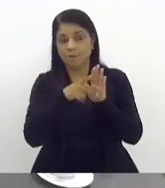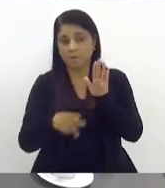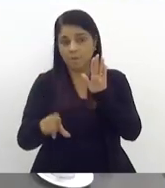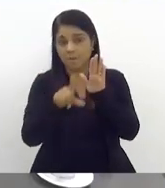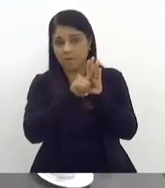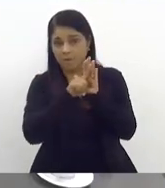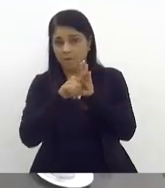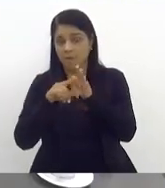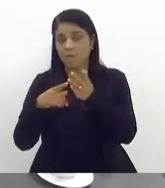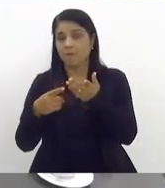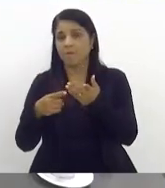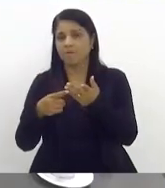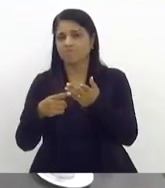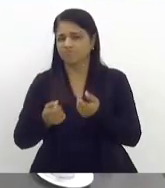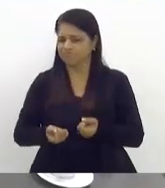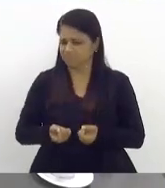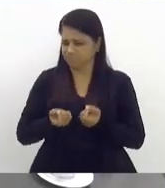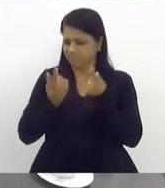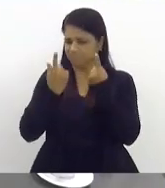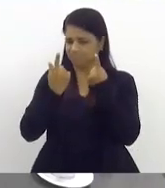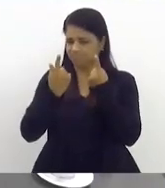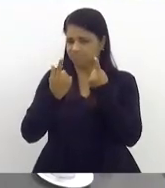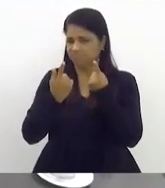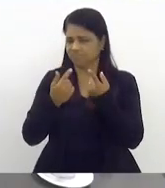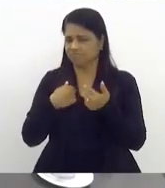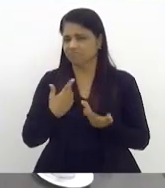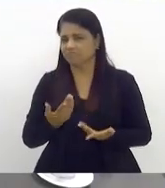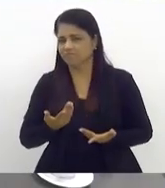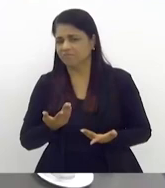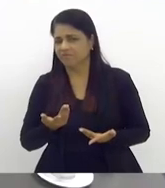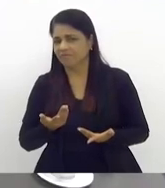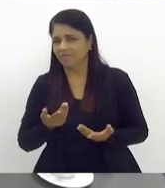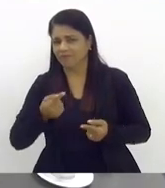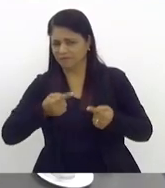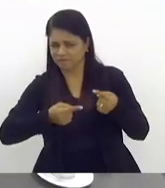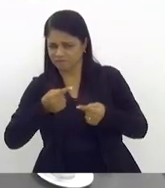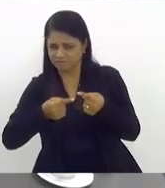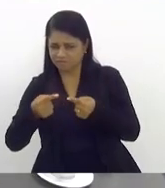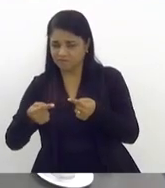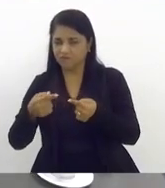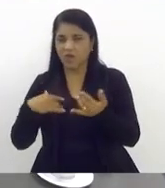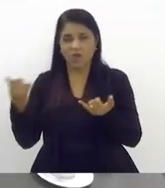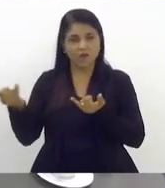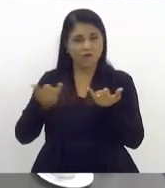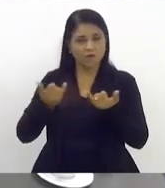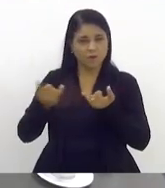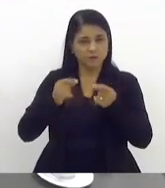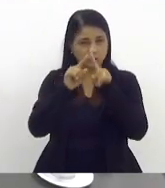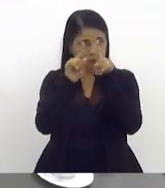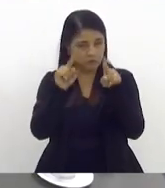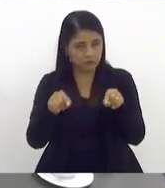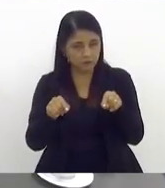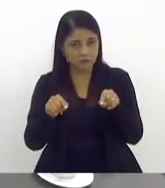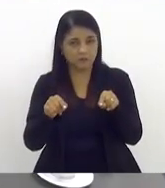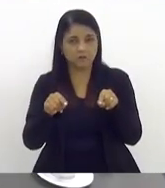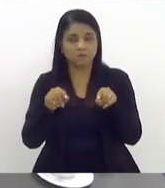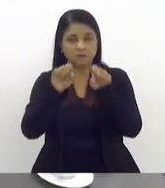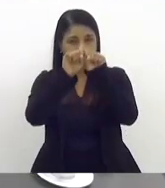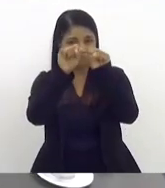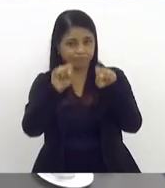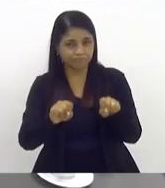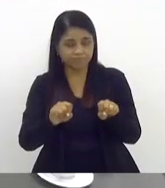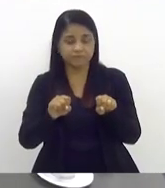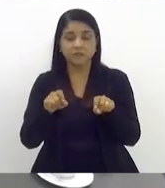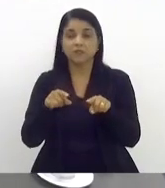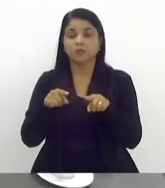processos esquisitos em tramitação. Então, a informação que tenho no sistema e do gabinete do deputado Anderson é